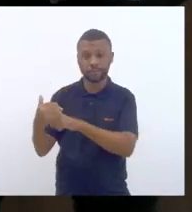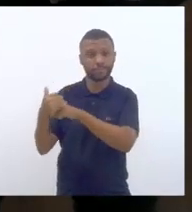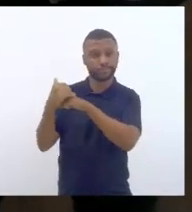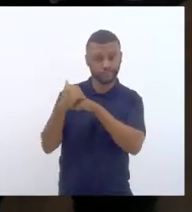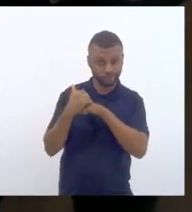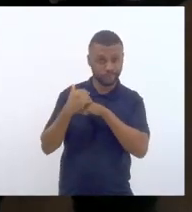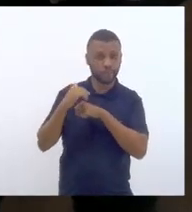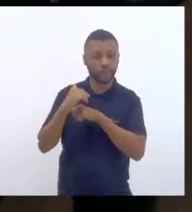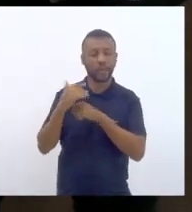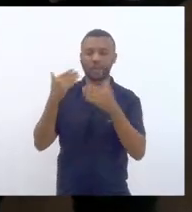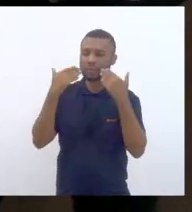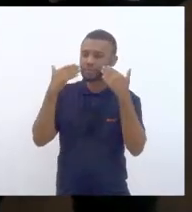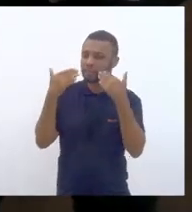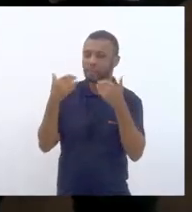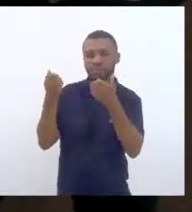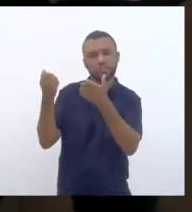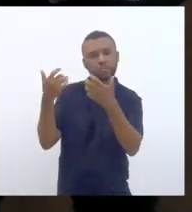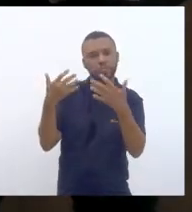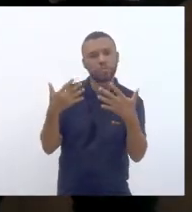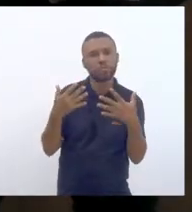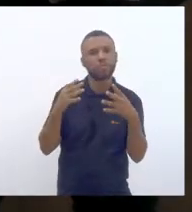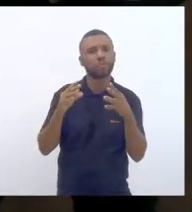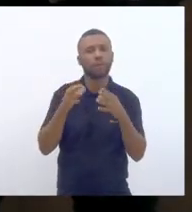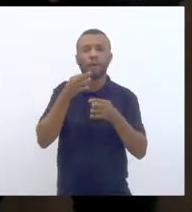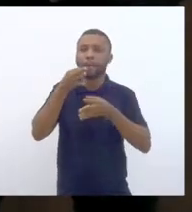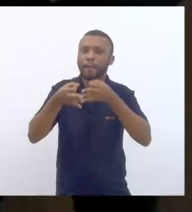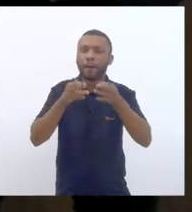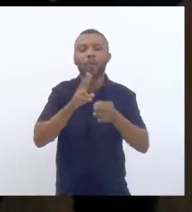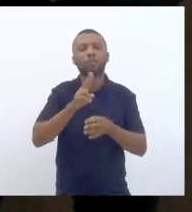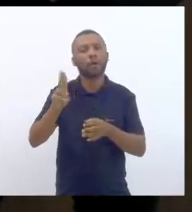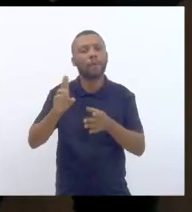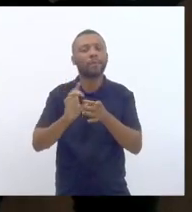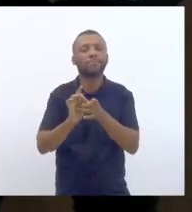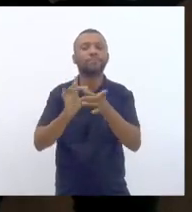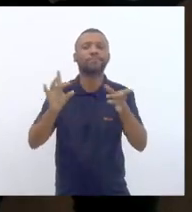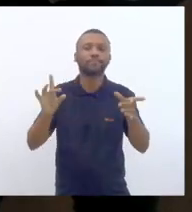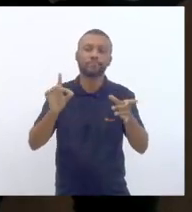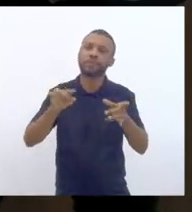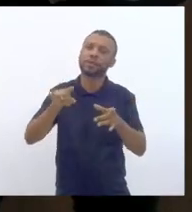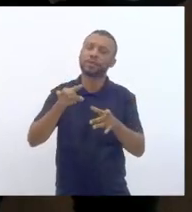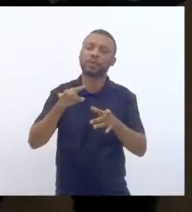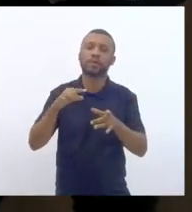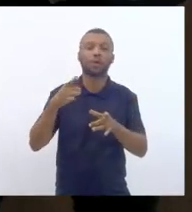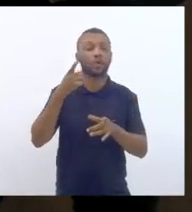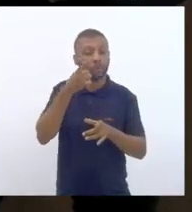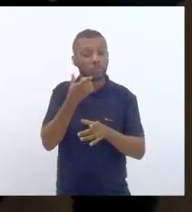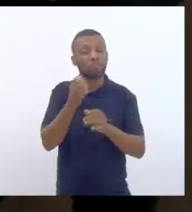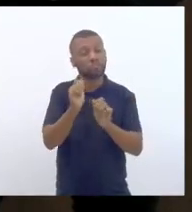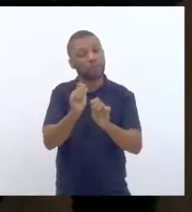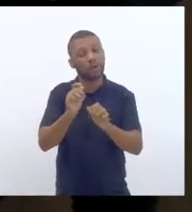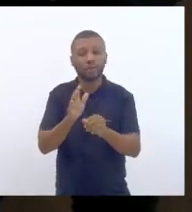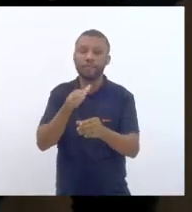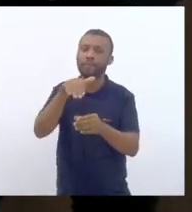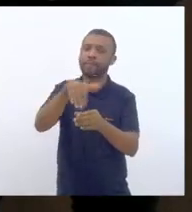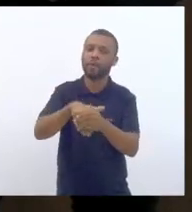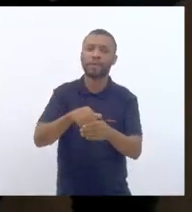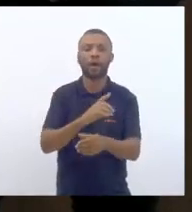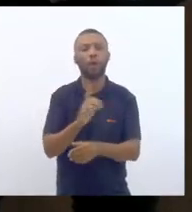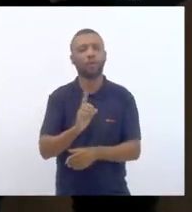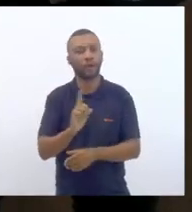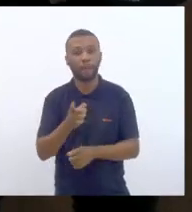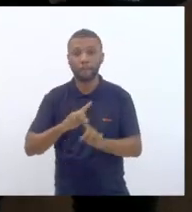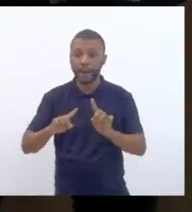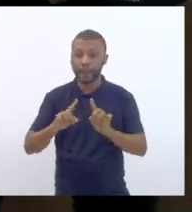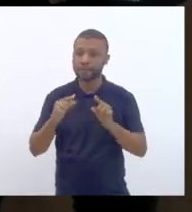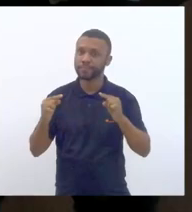para que ele se apresentasse e colocasse o nome à disposição para que o parlamentar pudesse votar ou não. Mas,